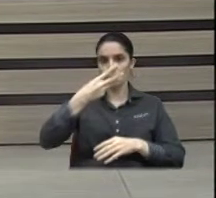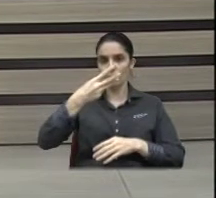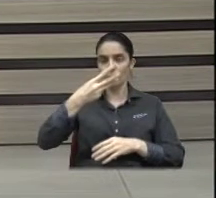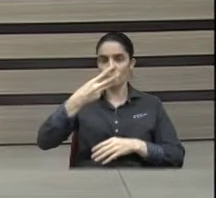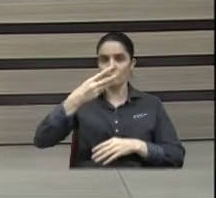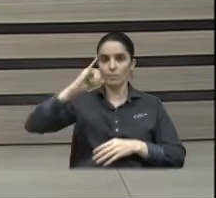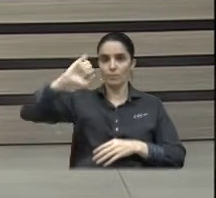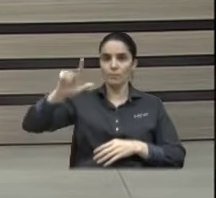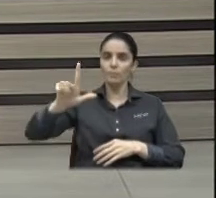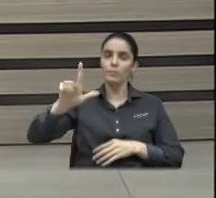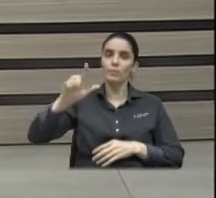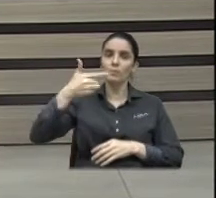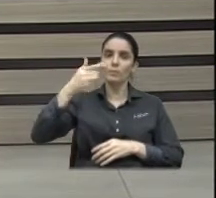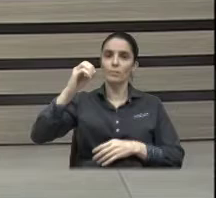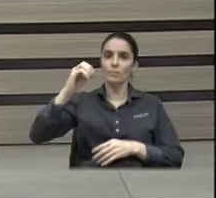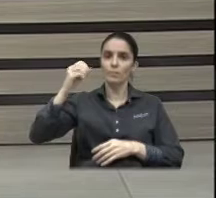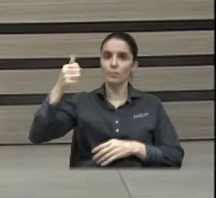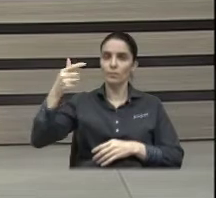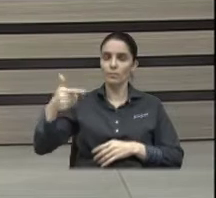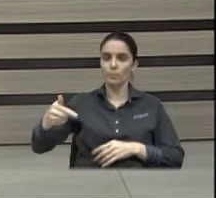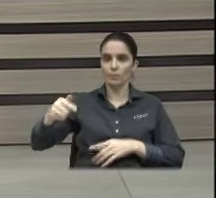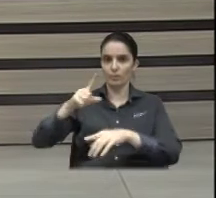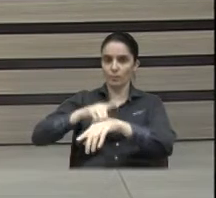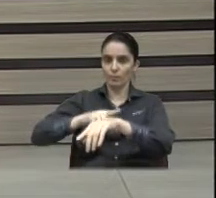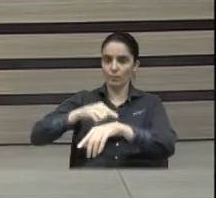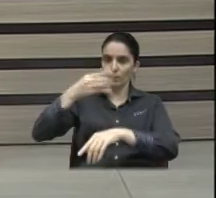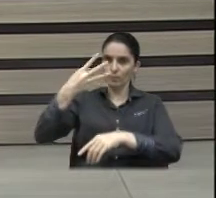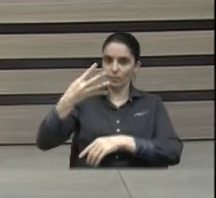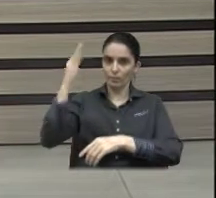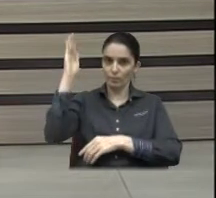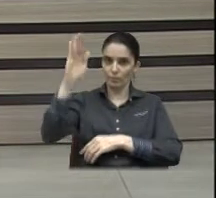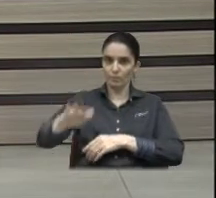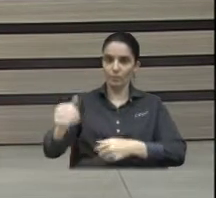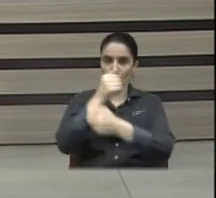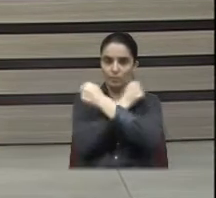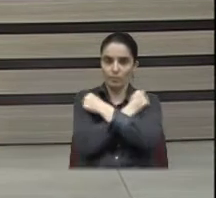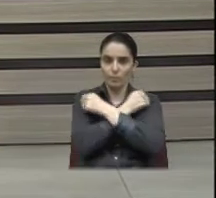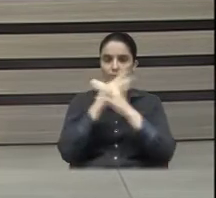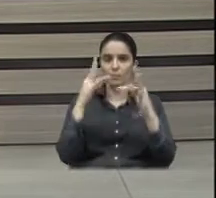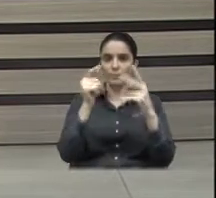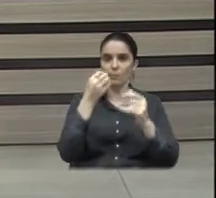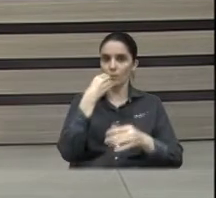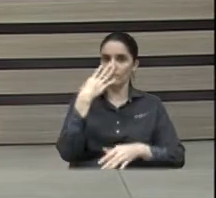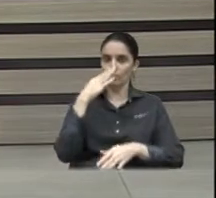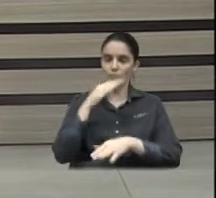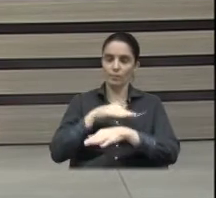de julho de 2017, às 4 da tarde. Um abraço a todos e boa noite.